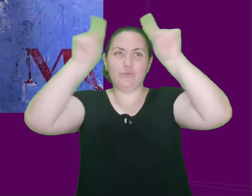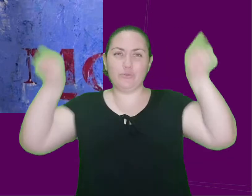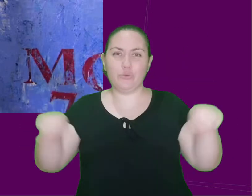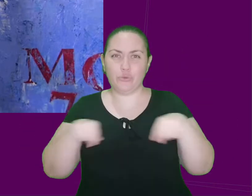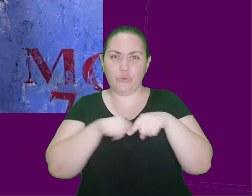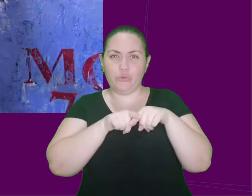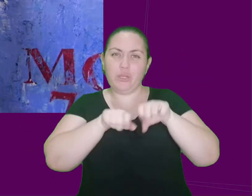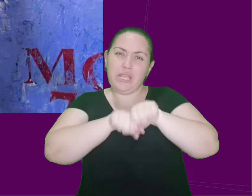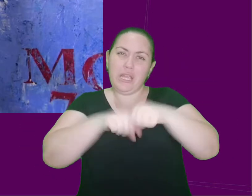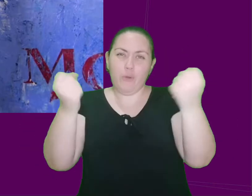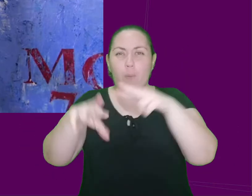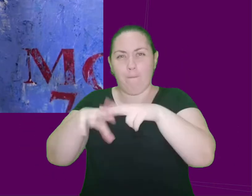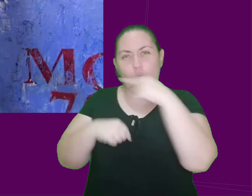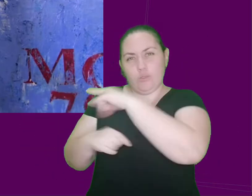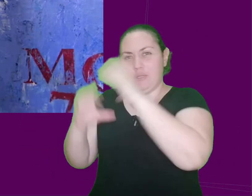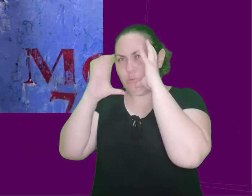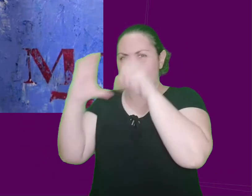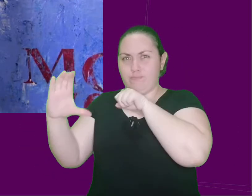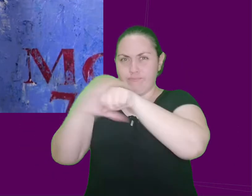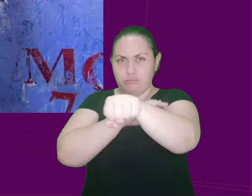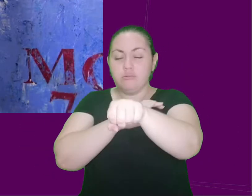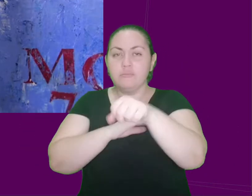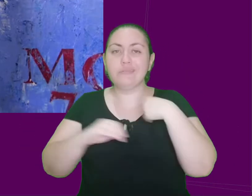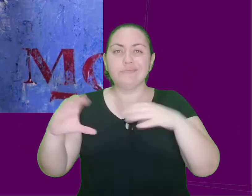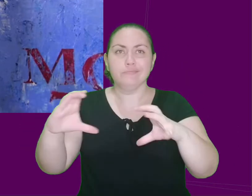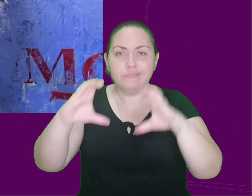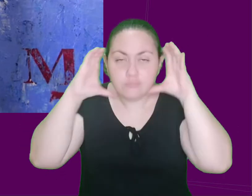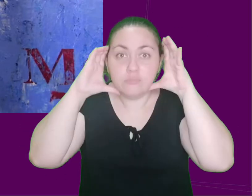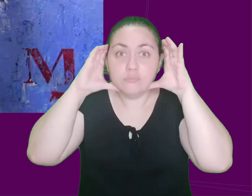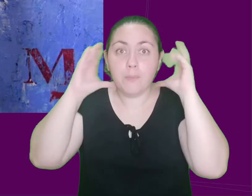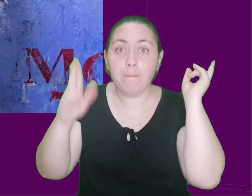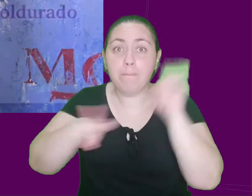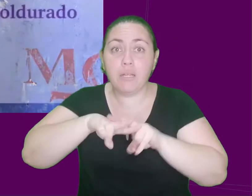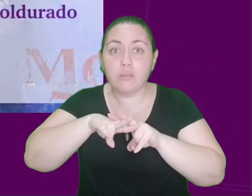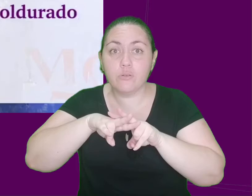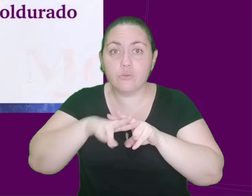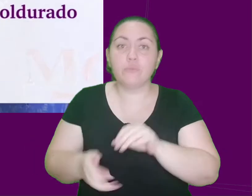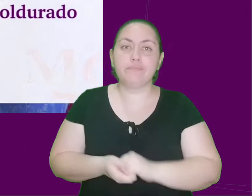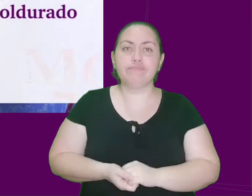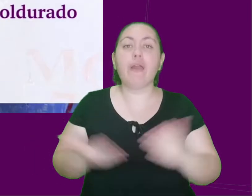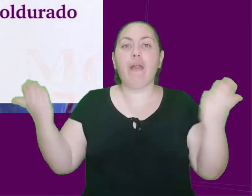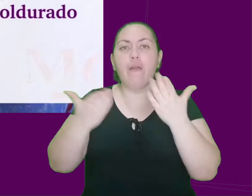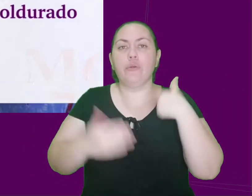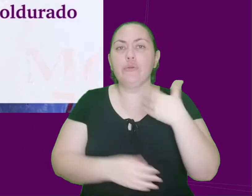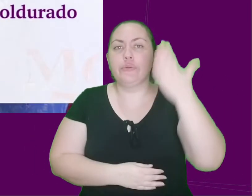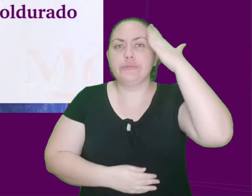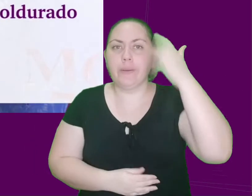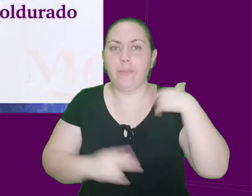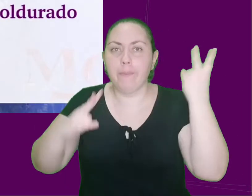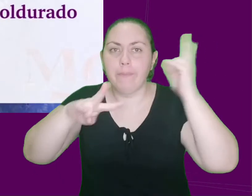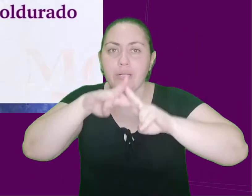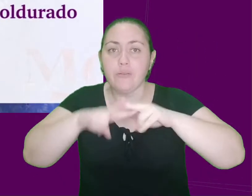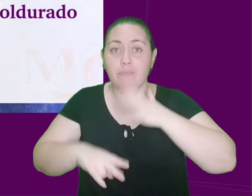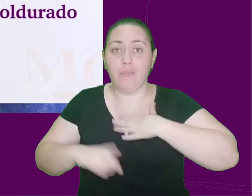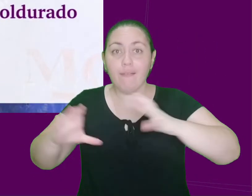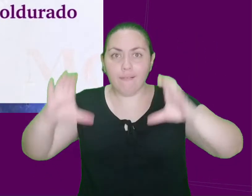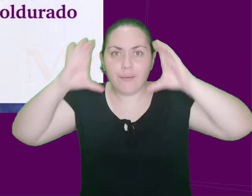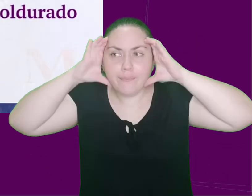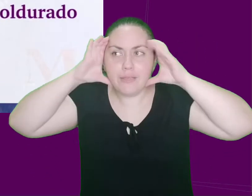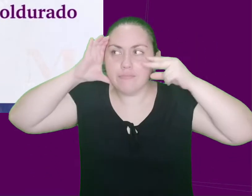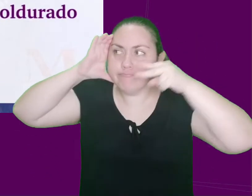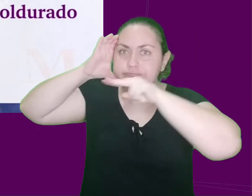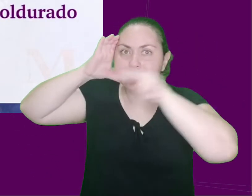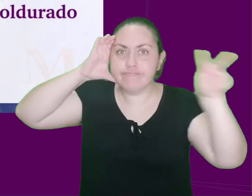vidro, quebrado pela fuga do outro, e fica aprisionado. Agora sei que estou preso, que minha cabeça